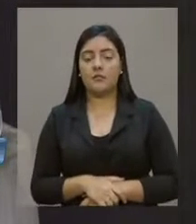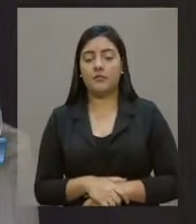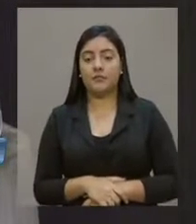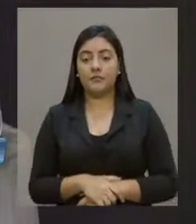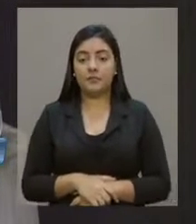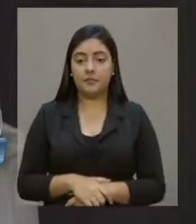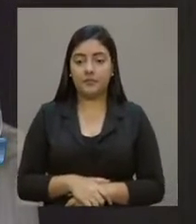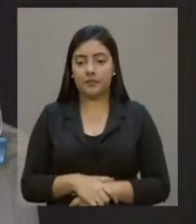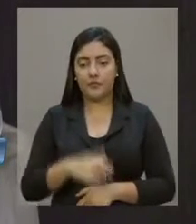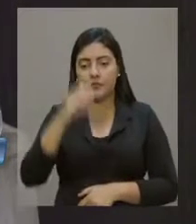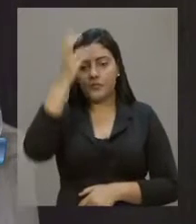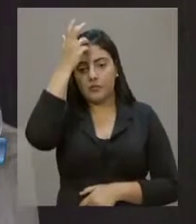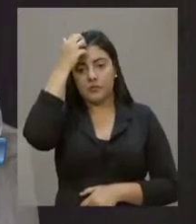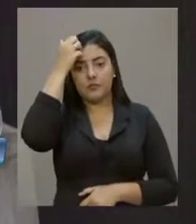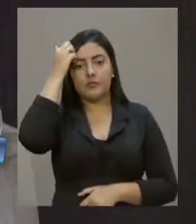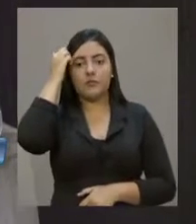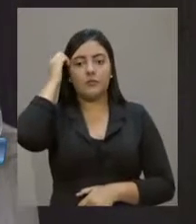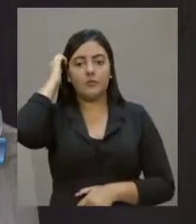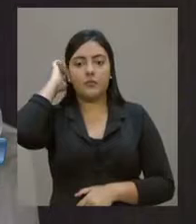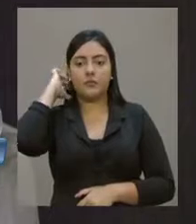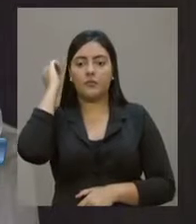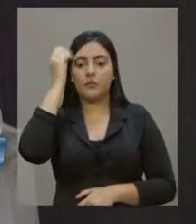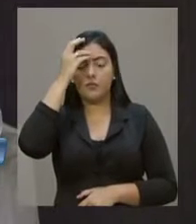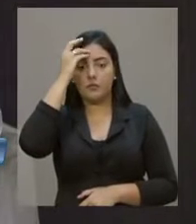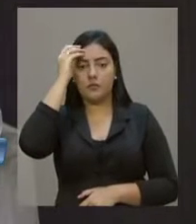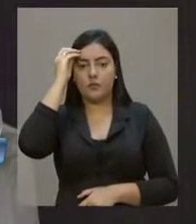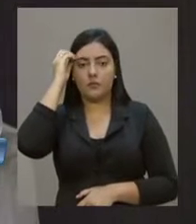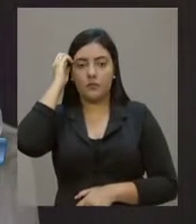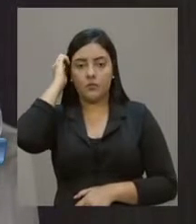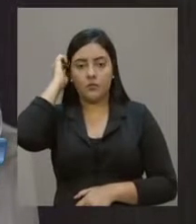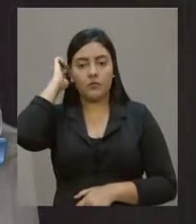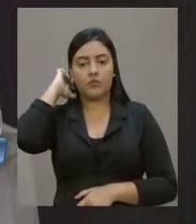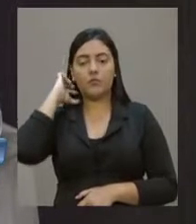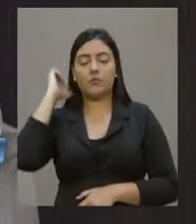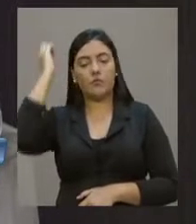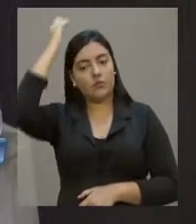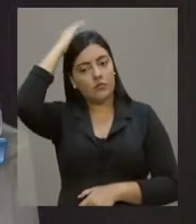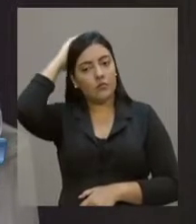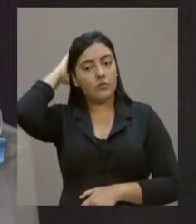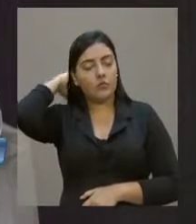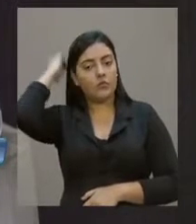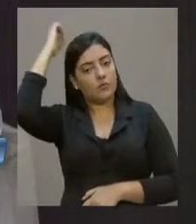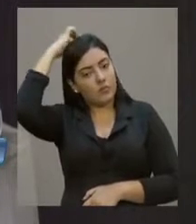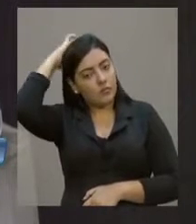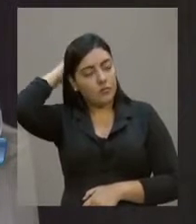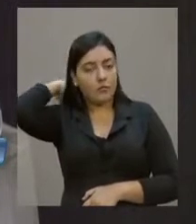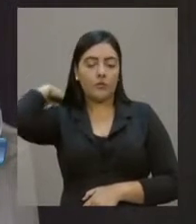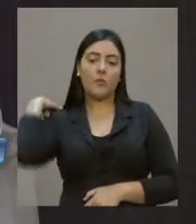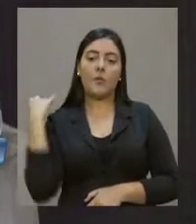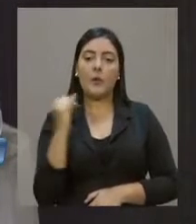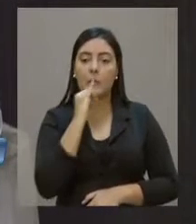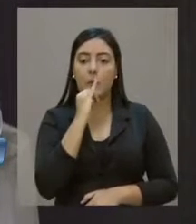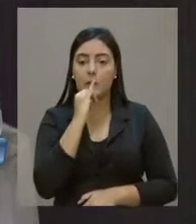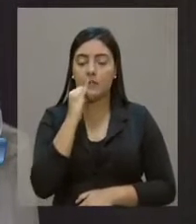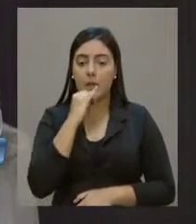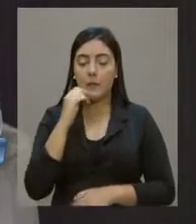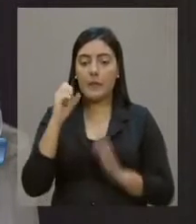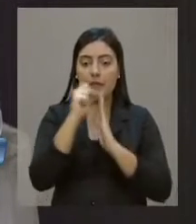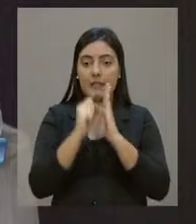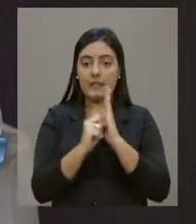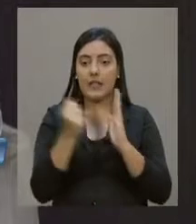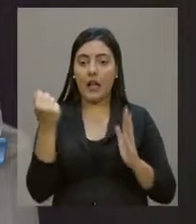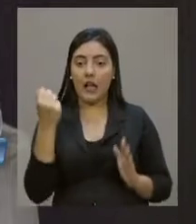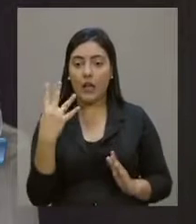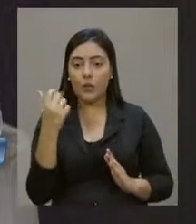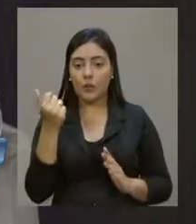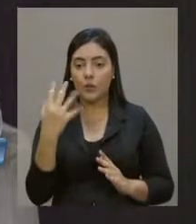tem a experiência universitária desde o século XII, século XIII. Você vai ter, por exemplo, no século XIV,